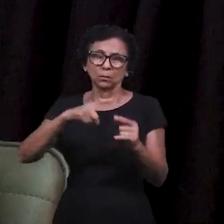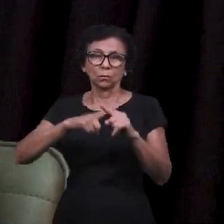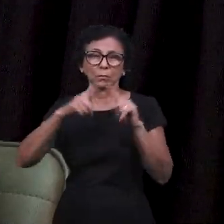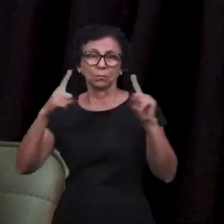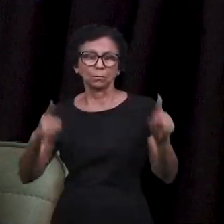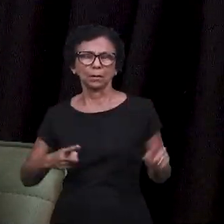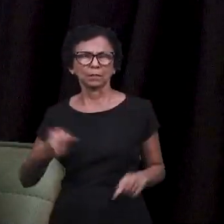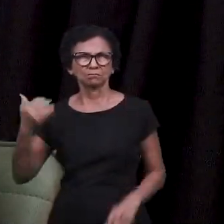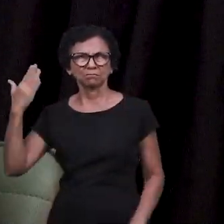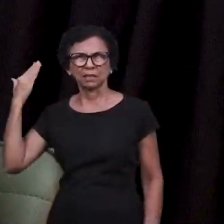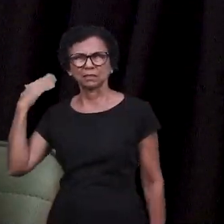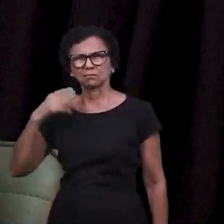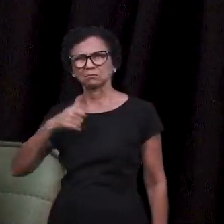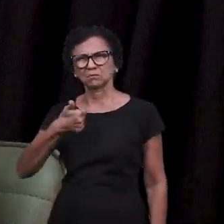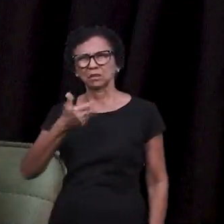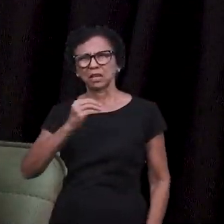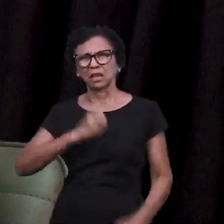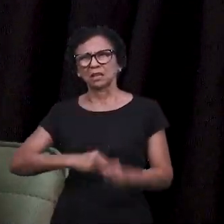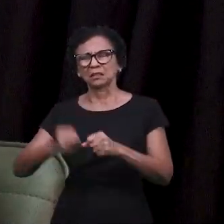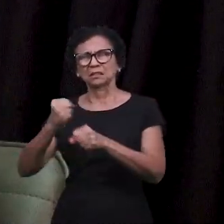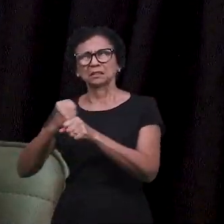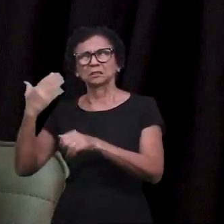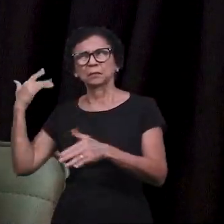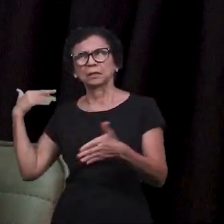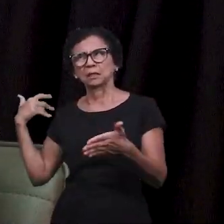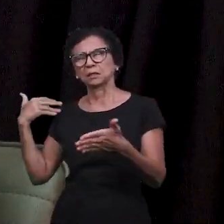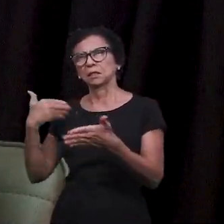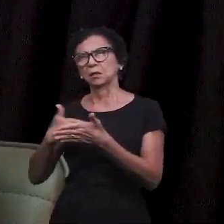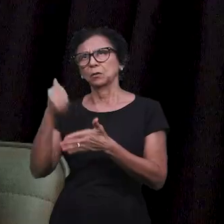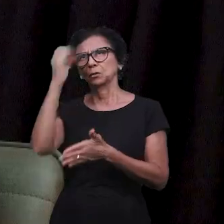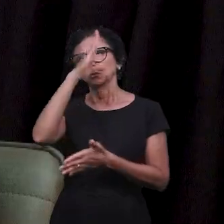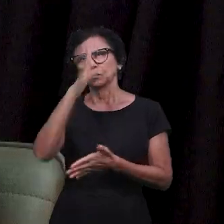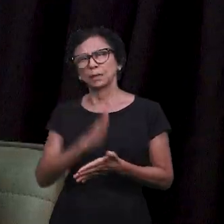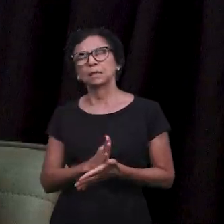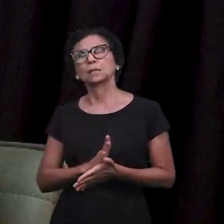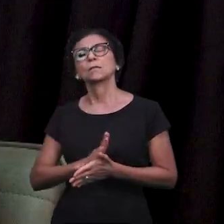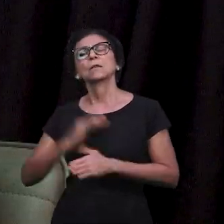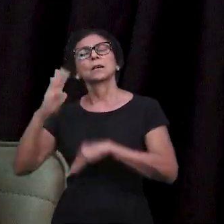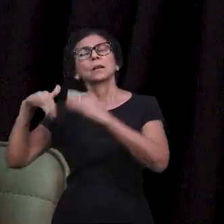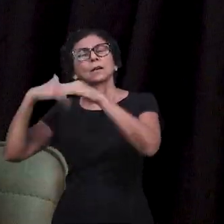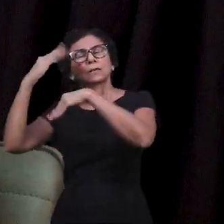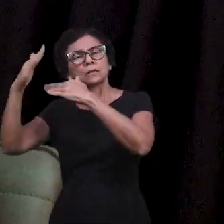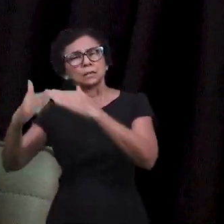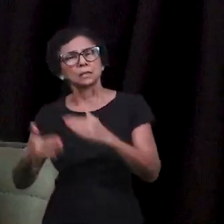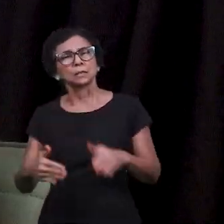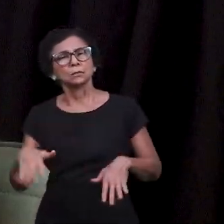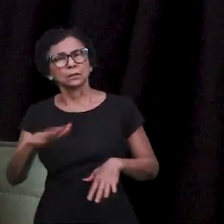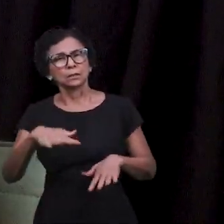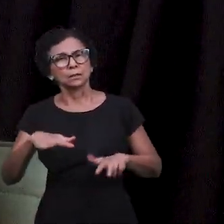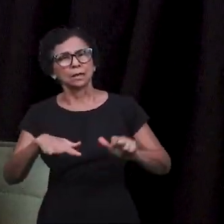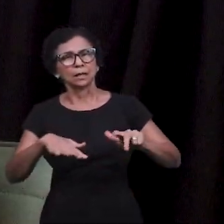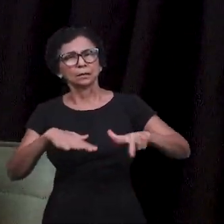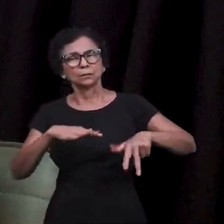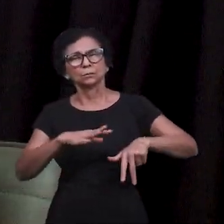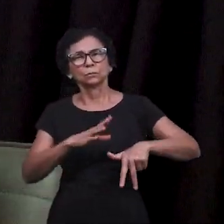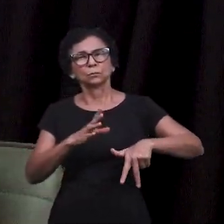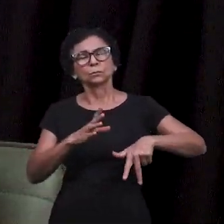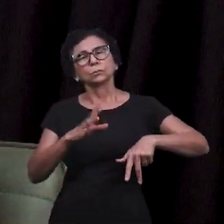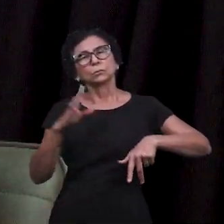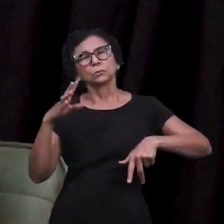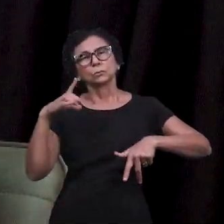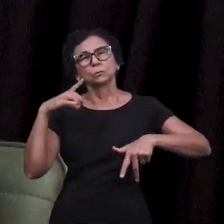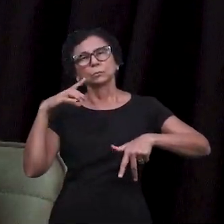lá, já são mais de 10 anos aí de lei anticorrupção, vem avançando. É claro que, infelizmente, o nosso país, quando a gente pensa, por exemplo,